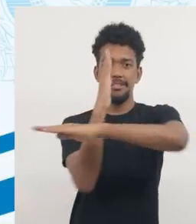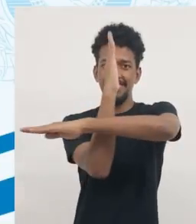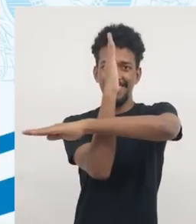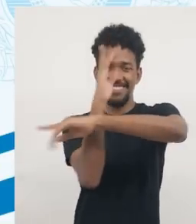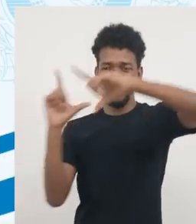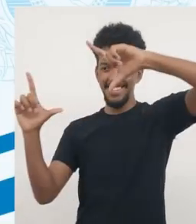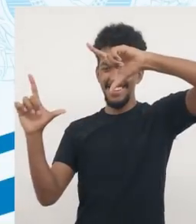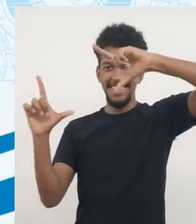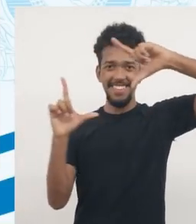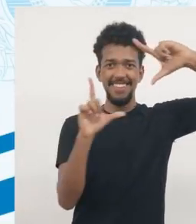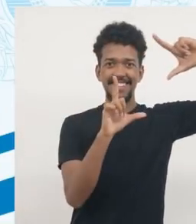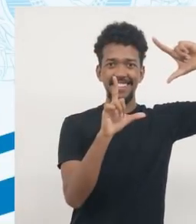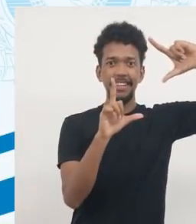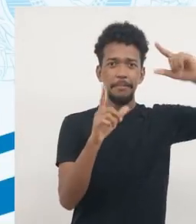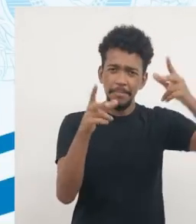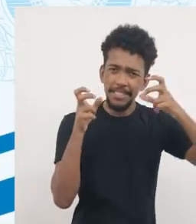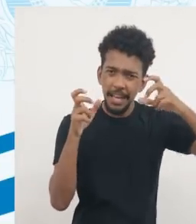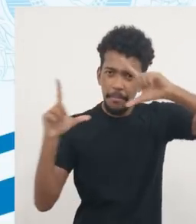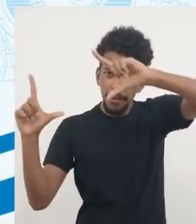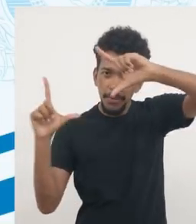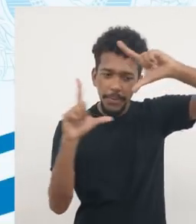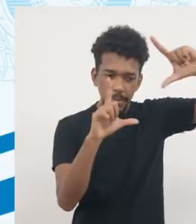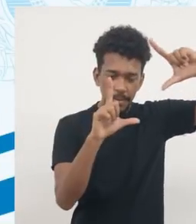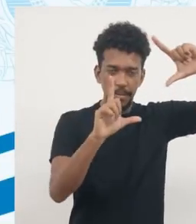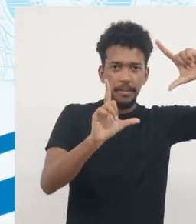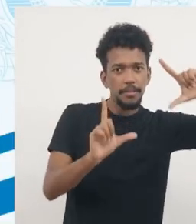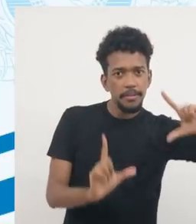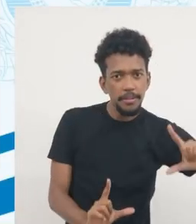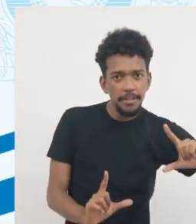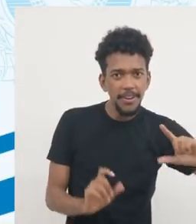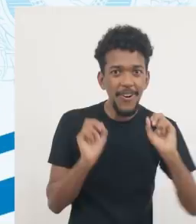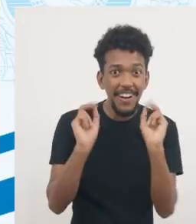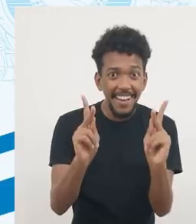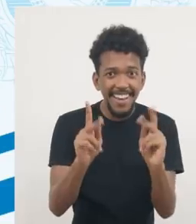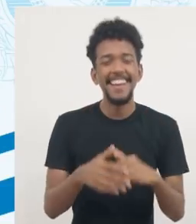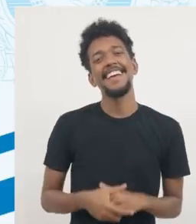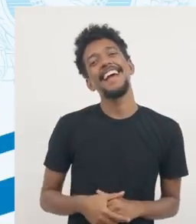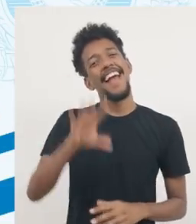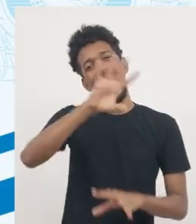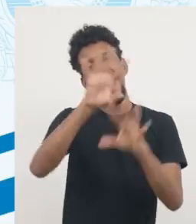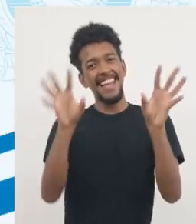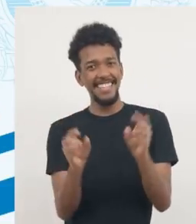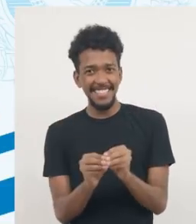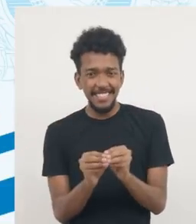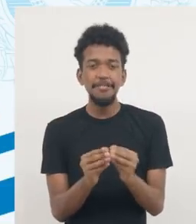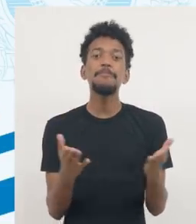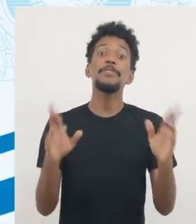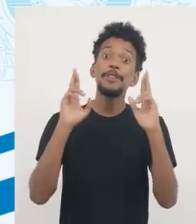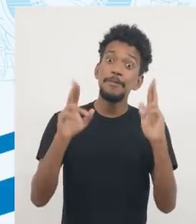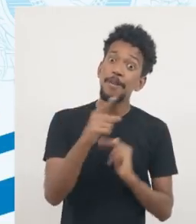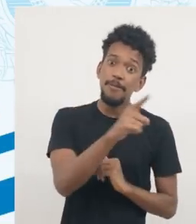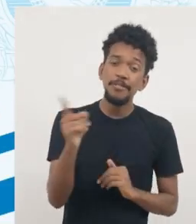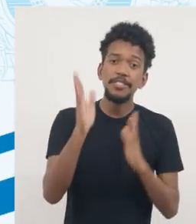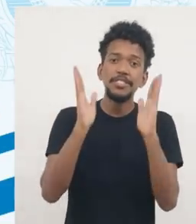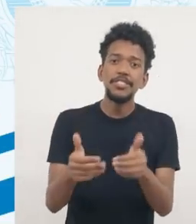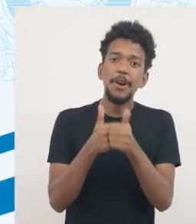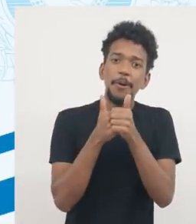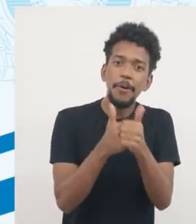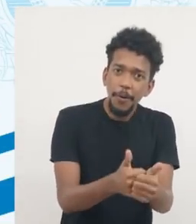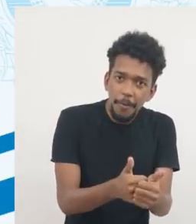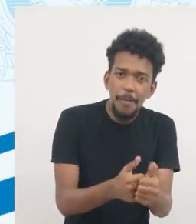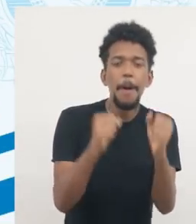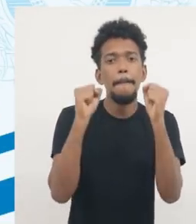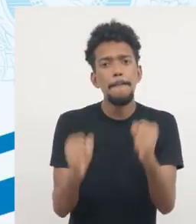primeiro, ok? Percebe? E agora ela desceu, ok? É isso aí, pessoal. Espero que vocês